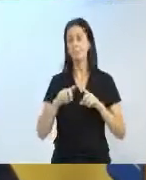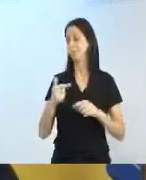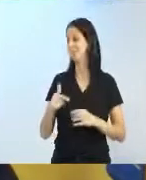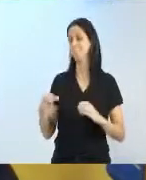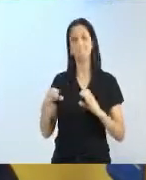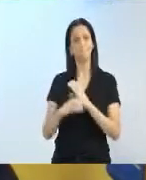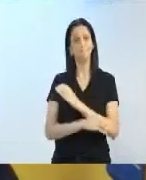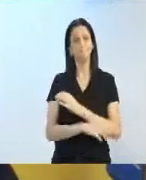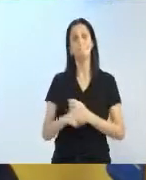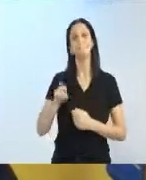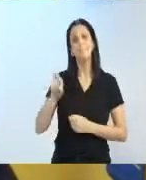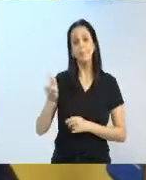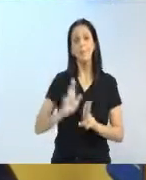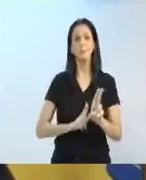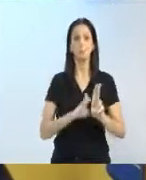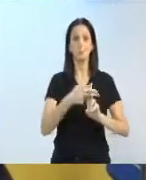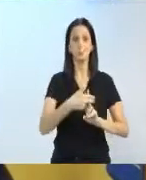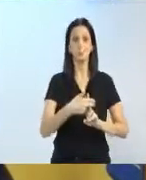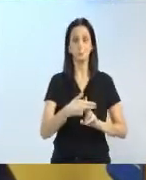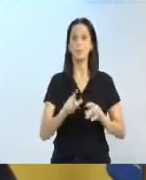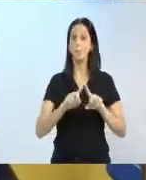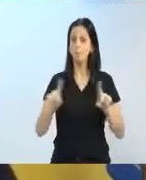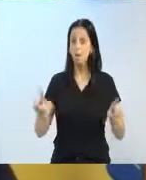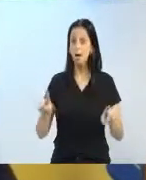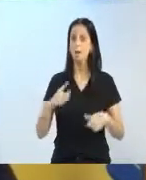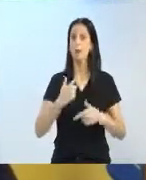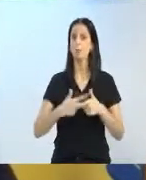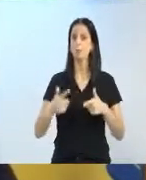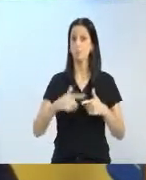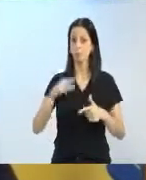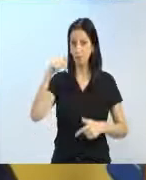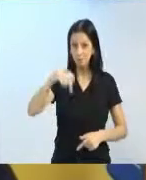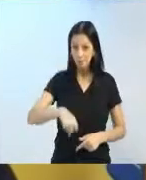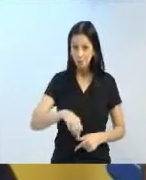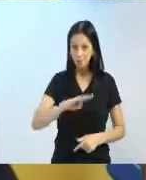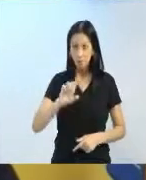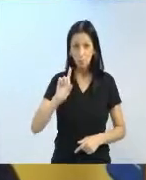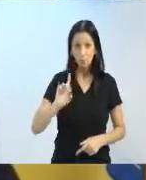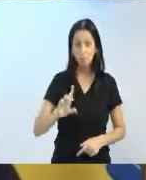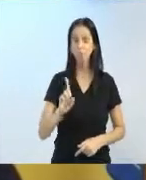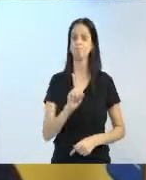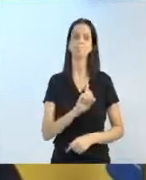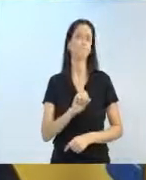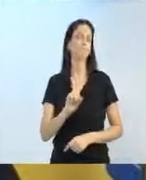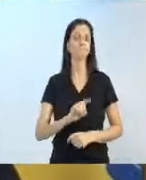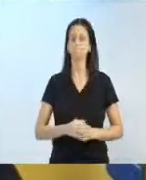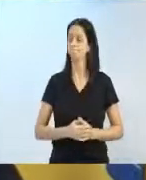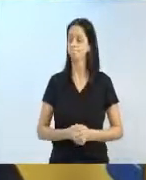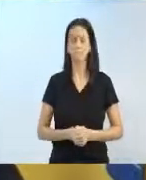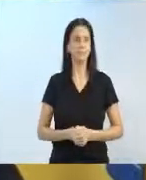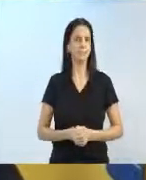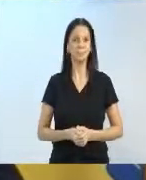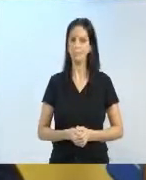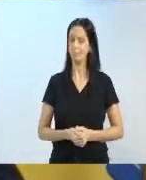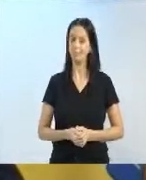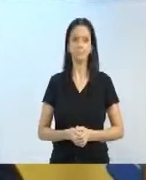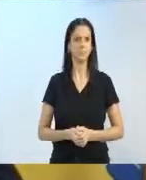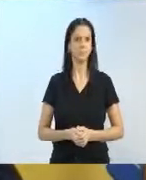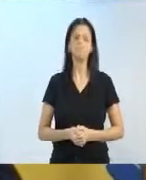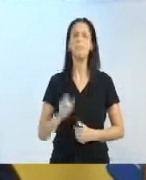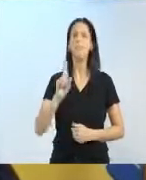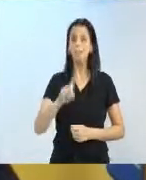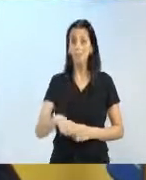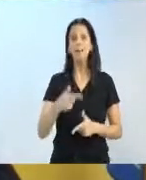Único de Saúde. Esse problema não é exclusivo de Blumenau, vereador Alemão, nosso amigo. É um